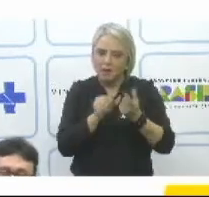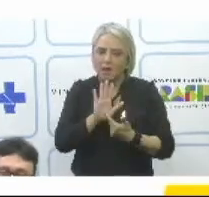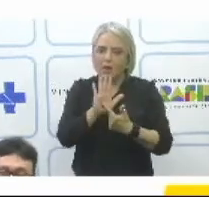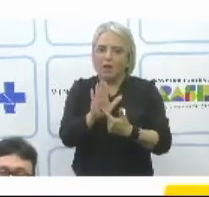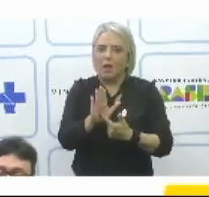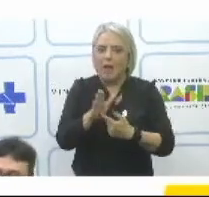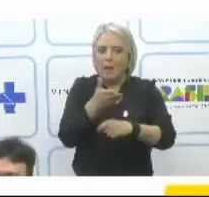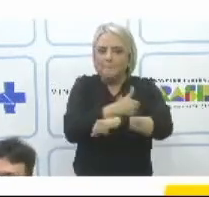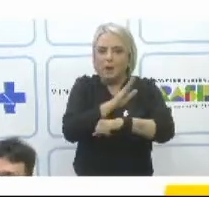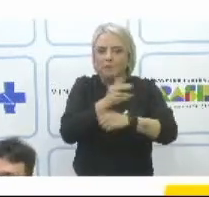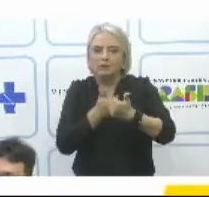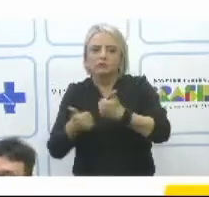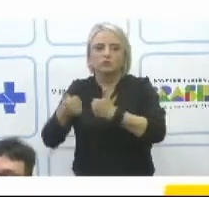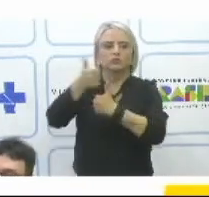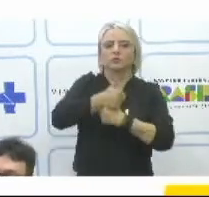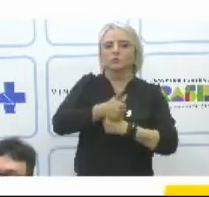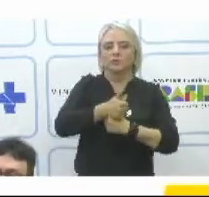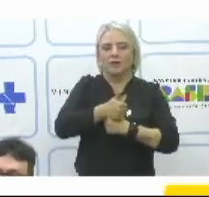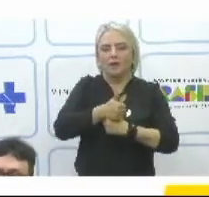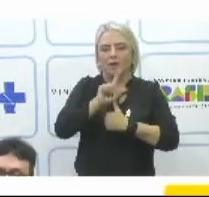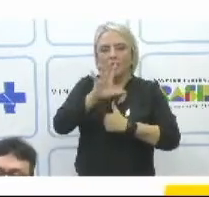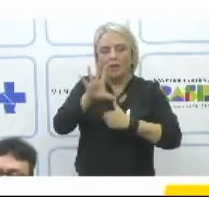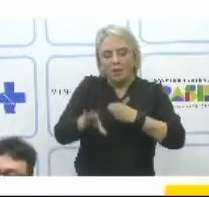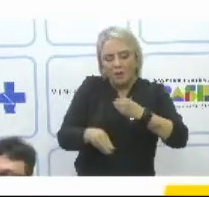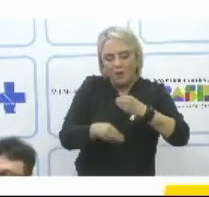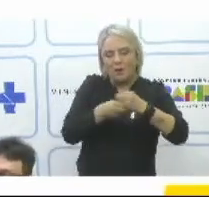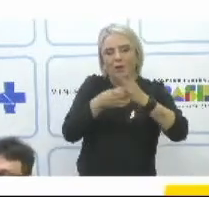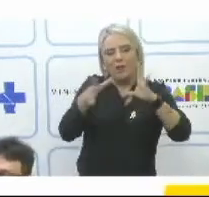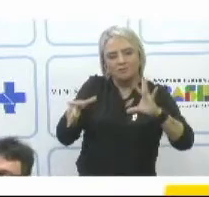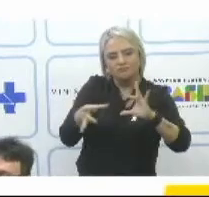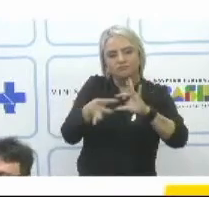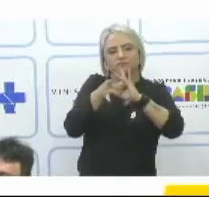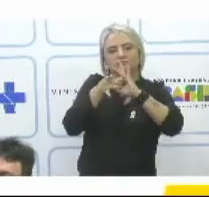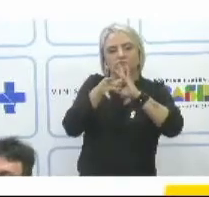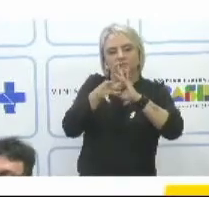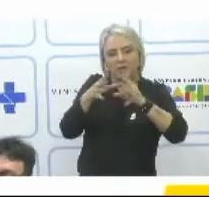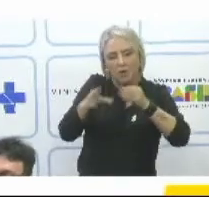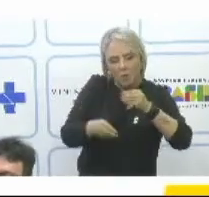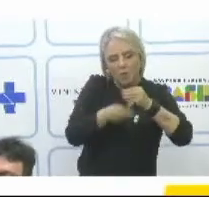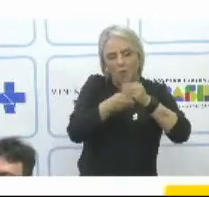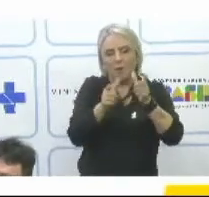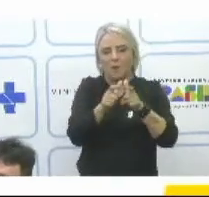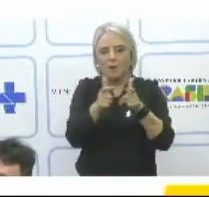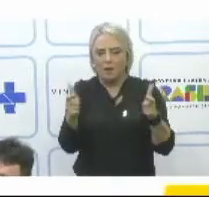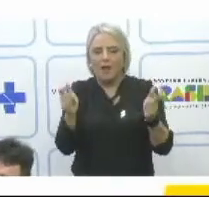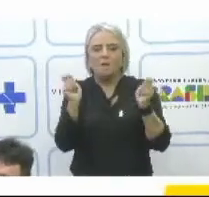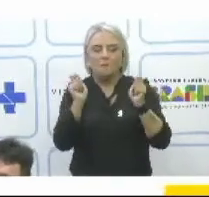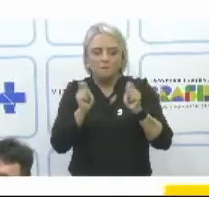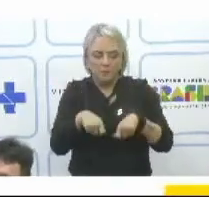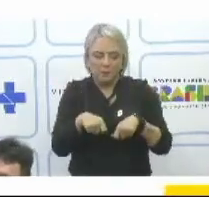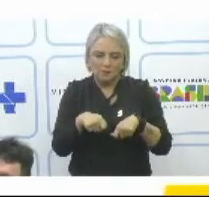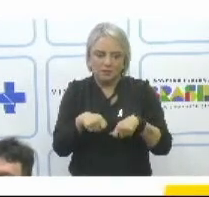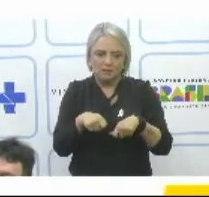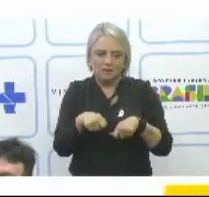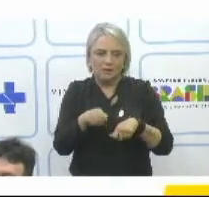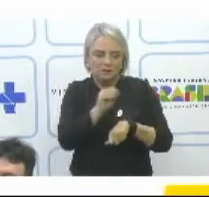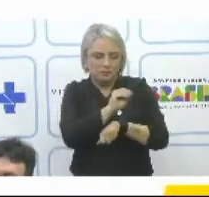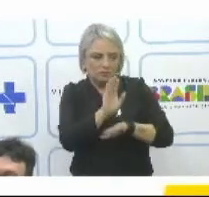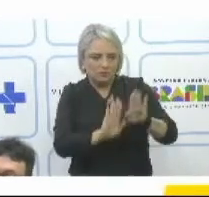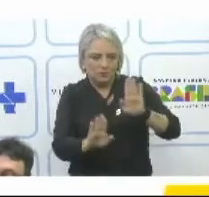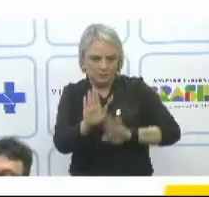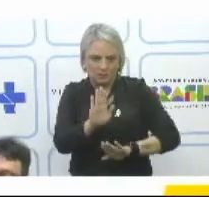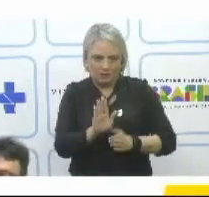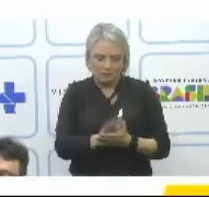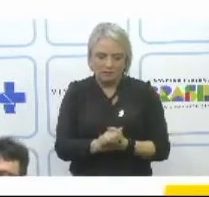como uma prática substitutiva, e sim como uma prática, né, que complementa, que amplia as possibilidades de cuidado,